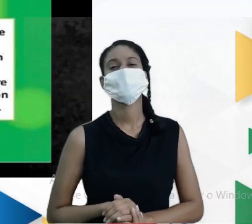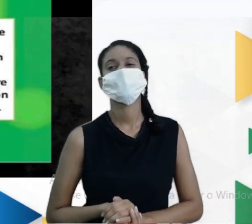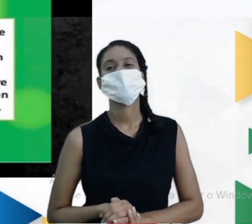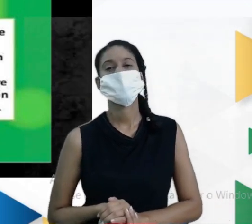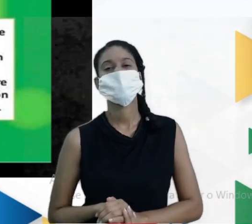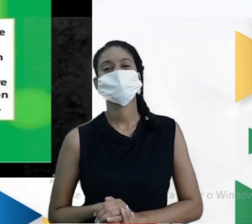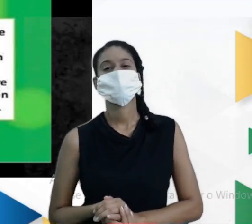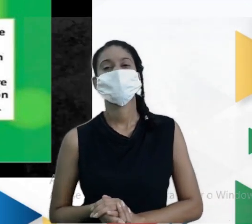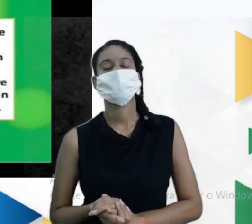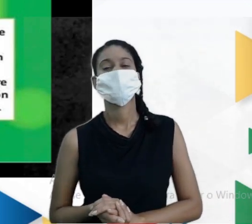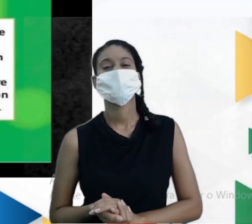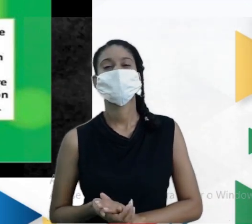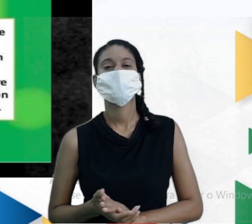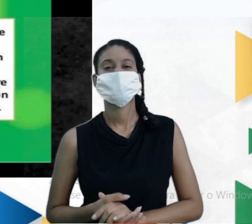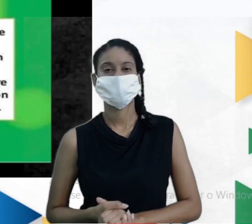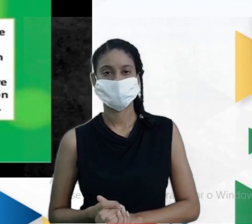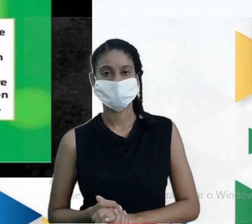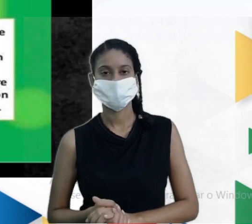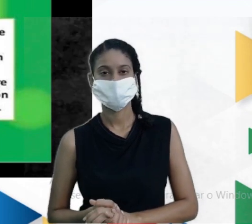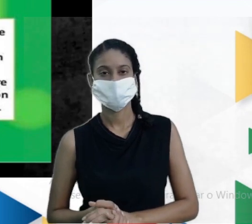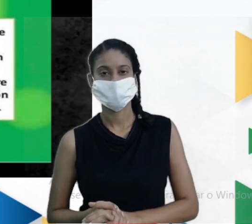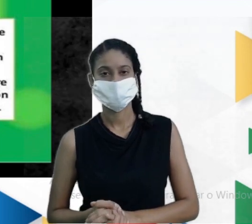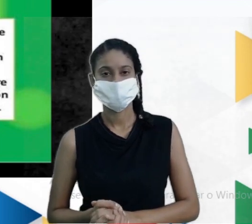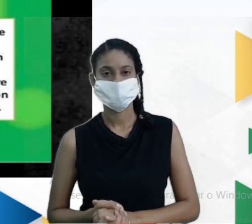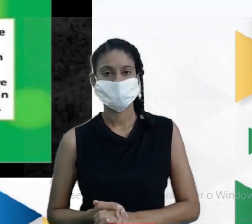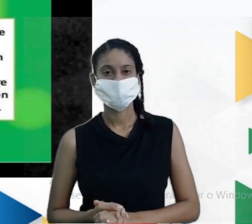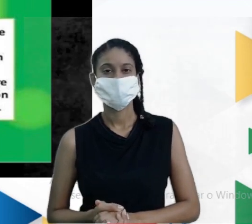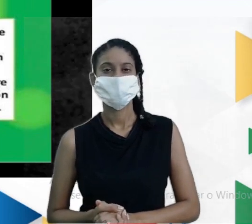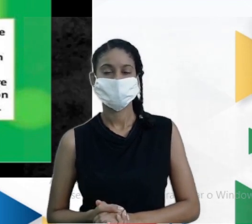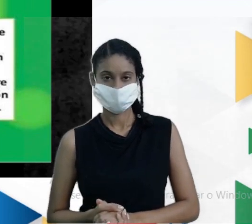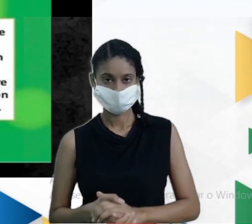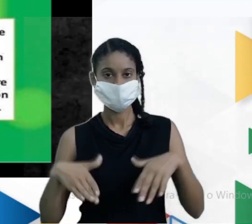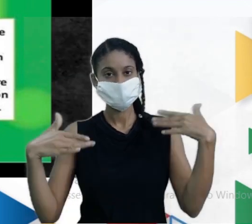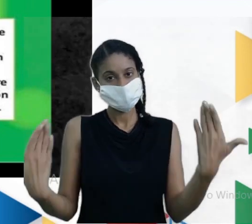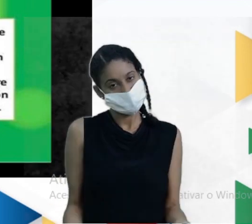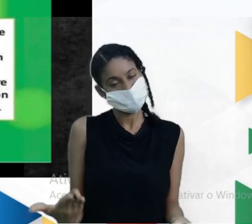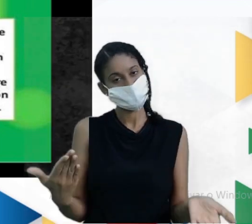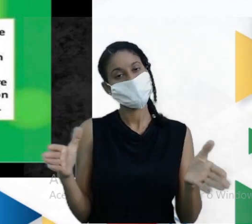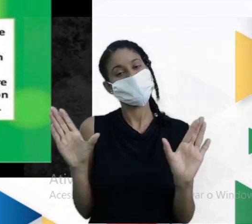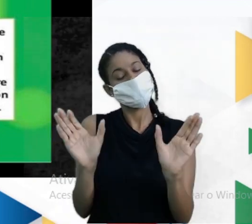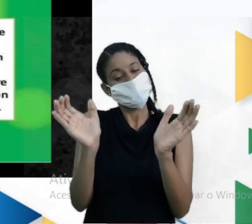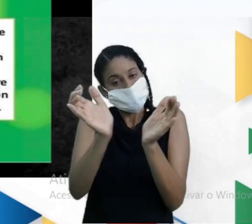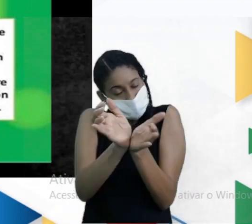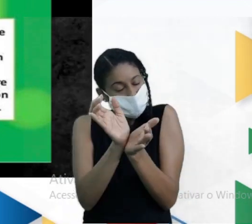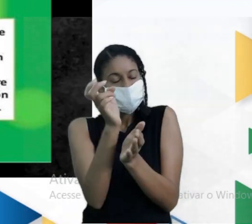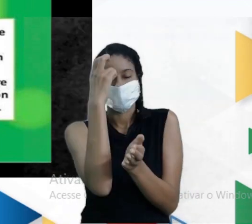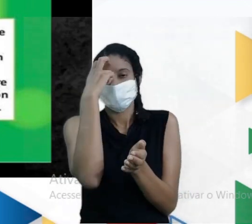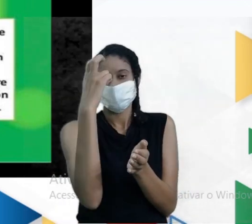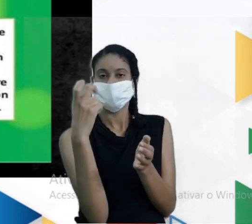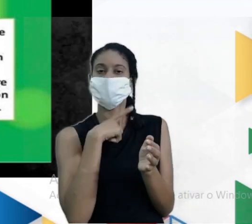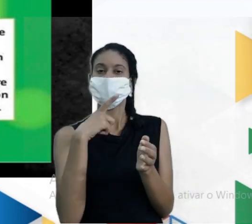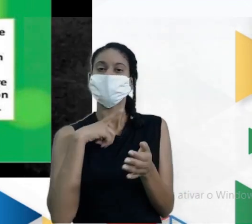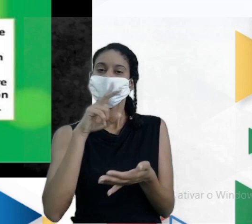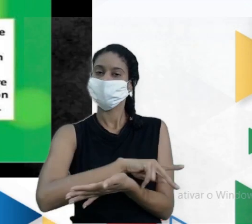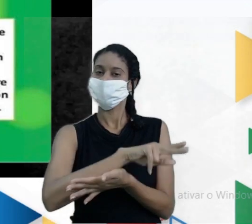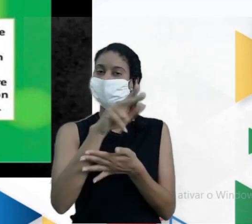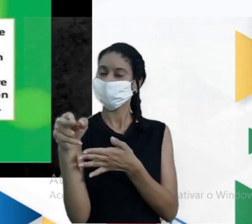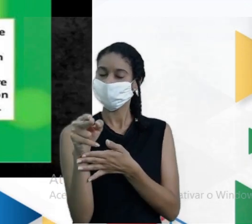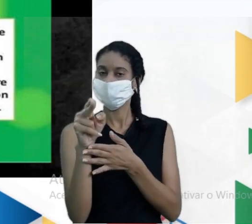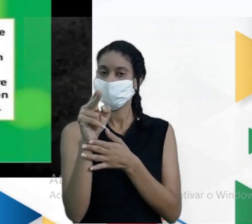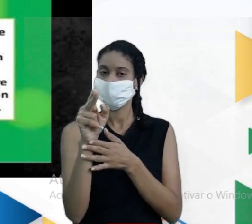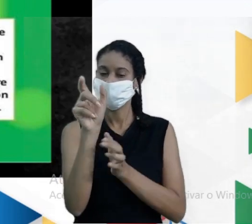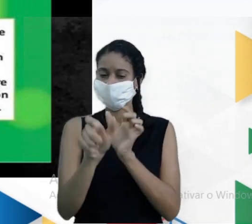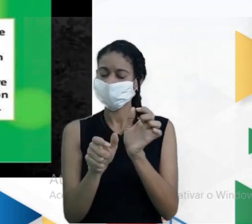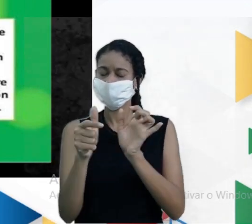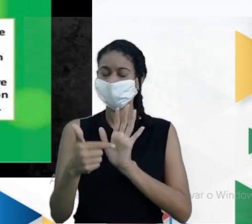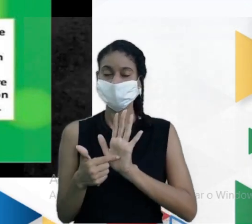worldviews based on their own cultural shared experience. Então, os grupos culturais têm diferentes pontos de vista